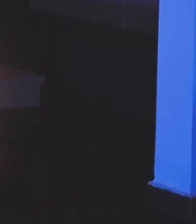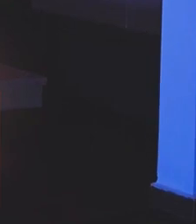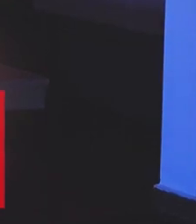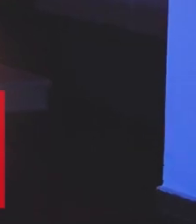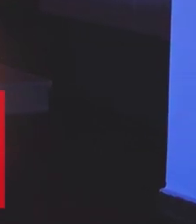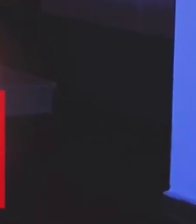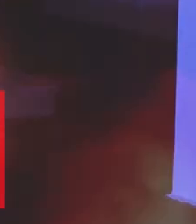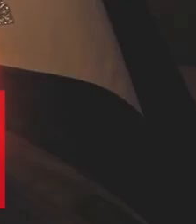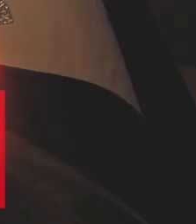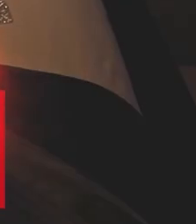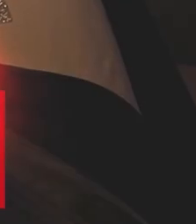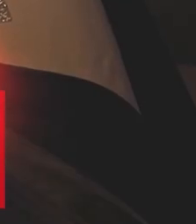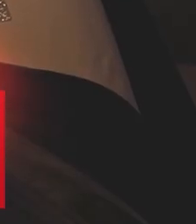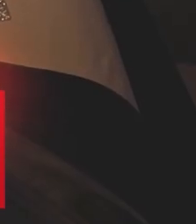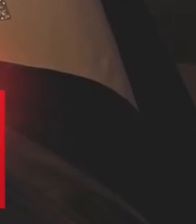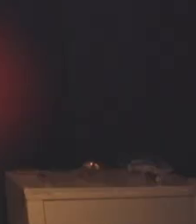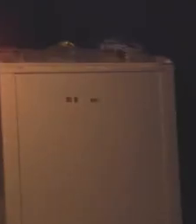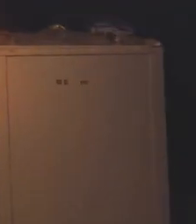Franca